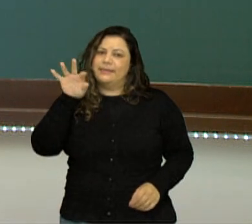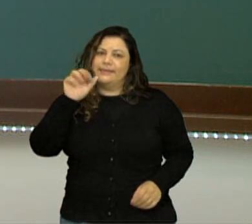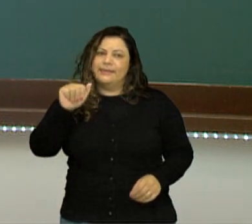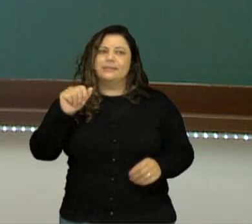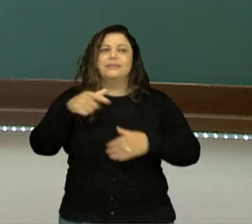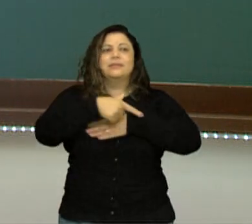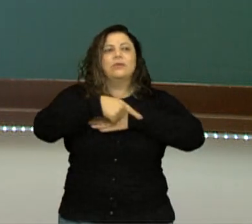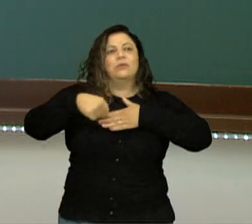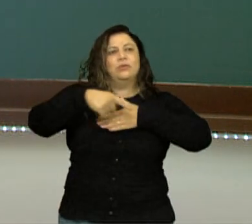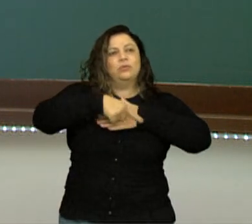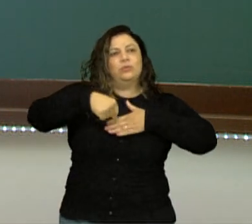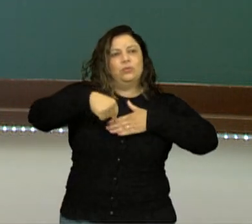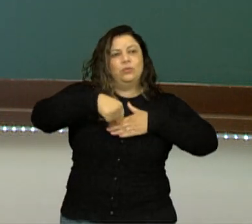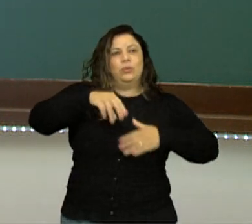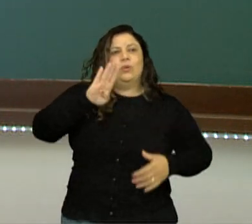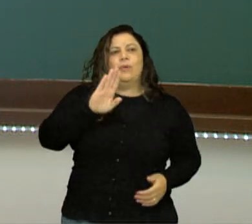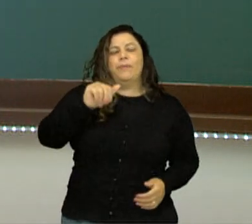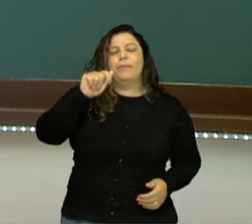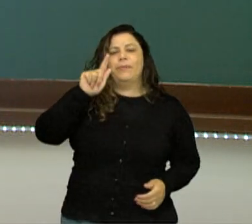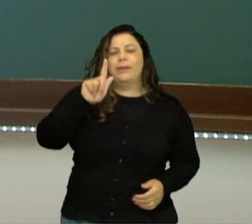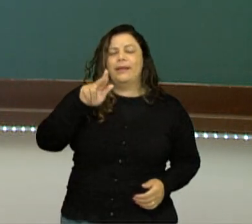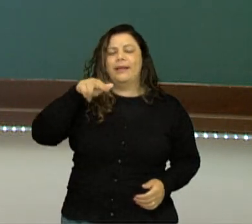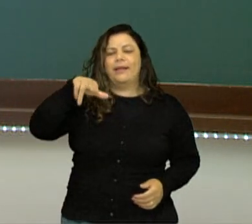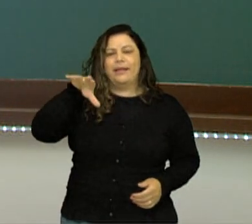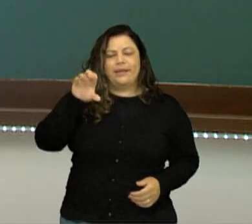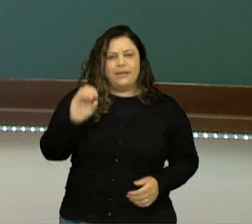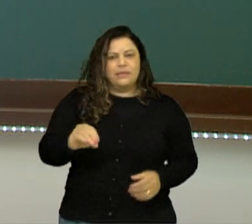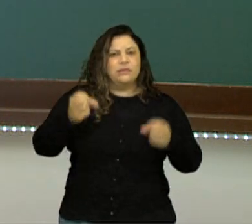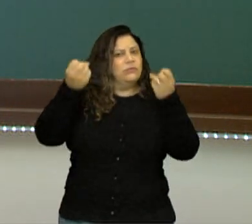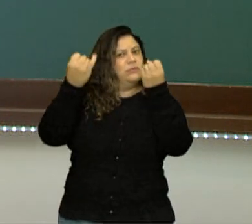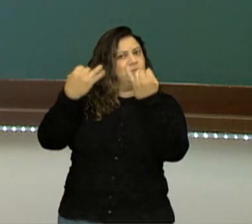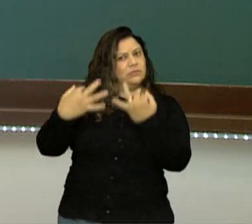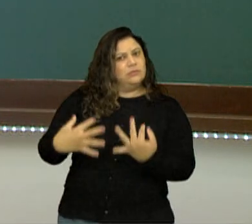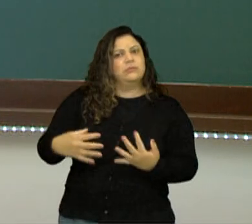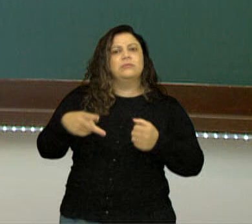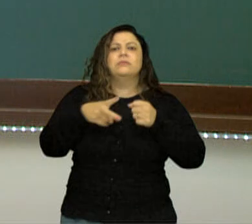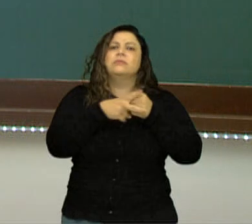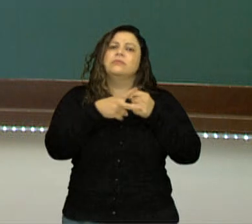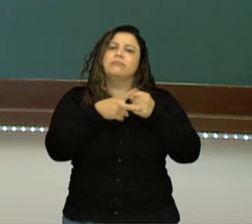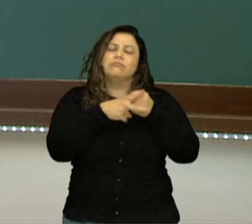Em 2012 ele fala o seguinte, ele denomina os pronominais de verbos